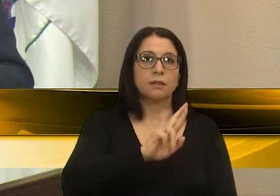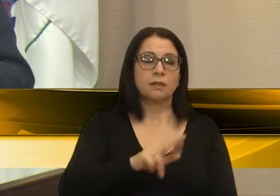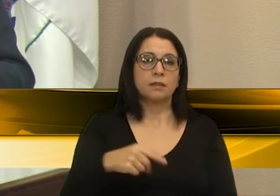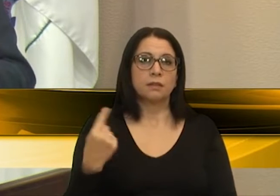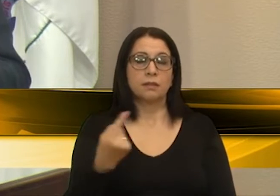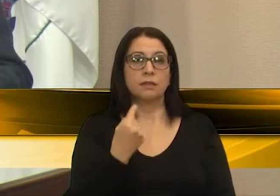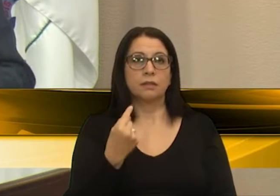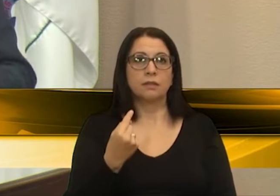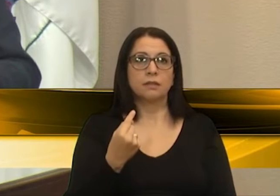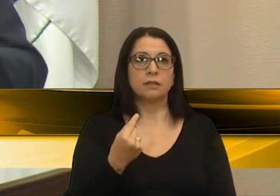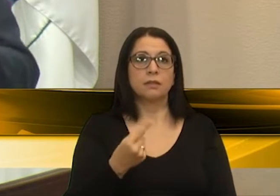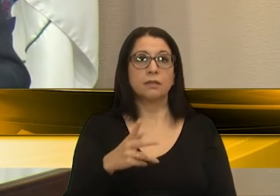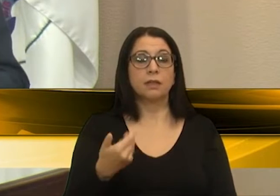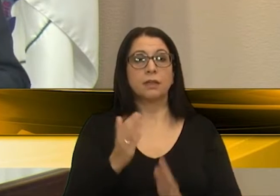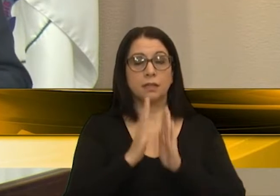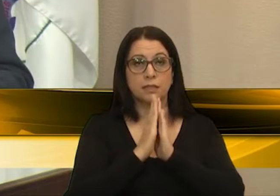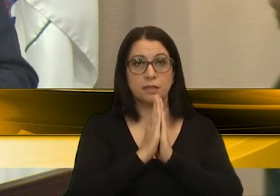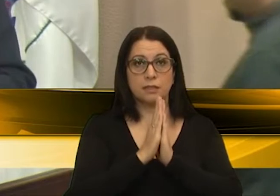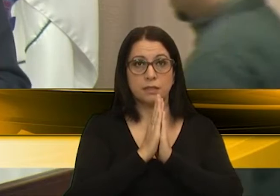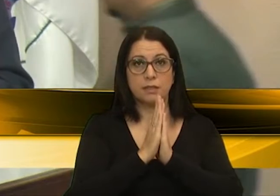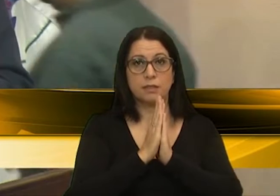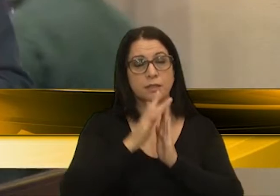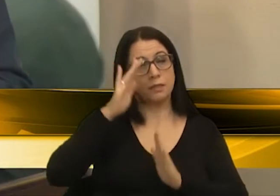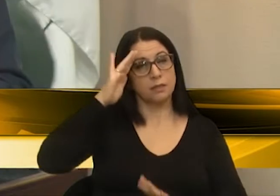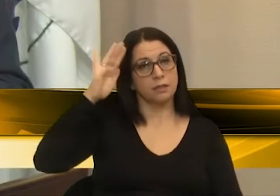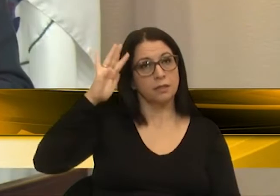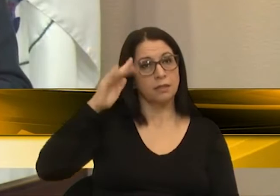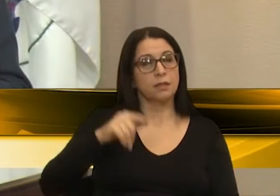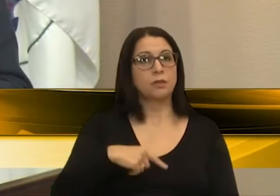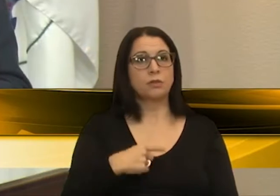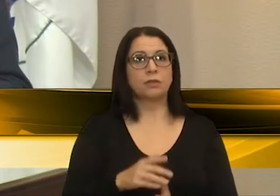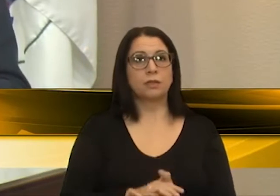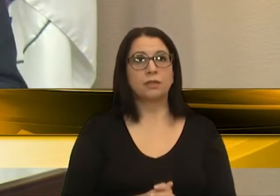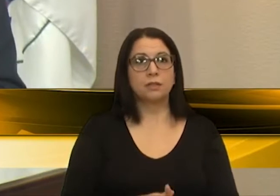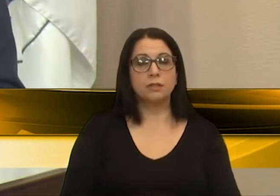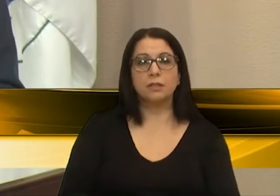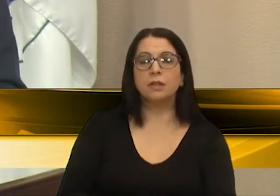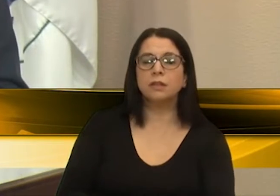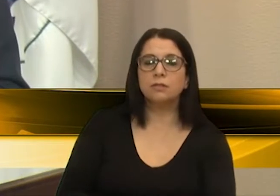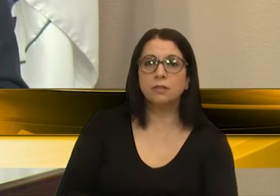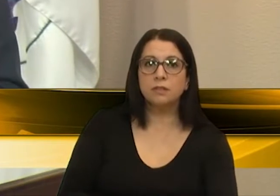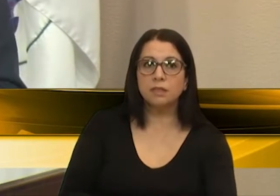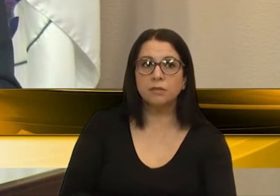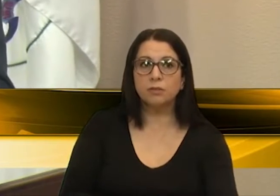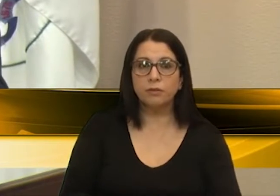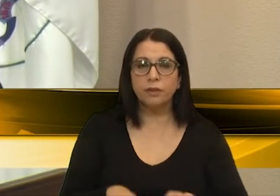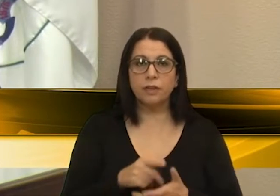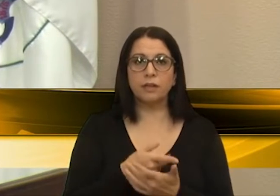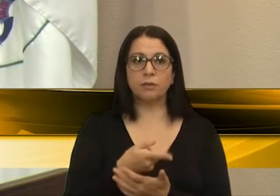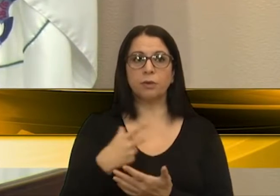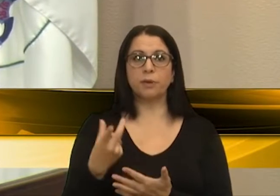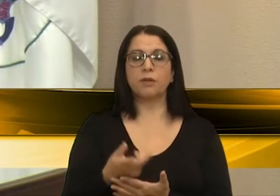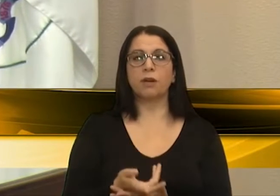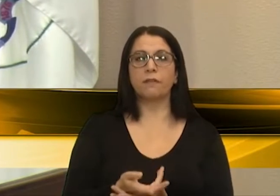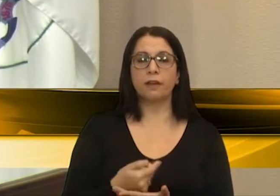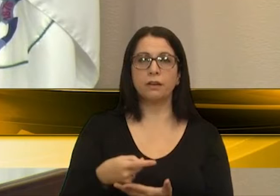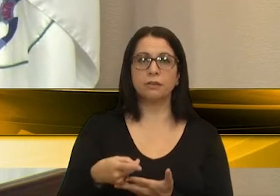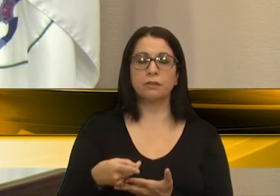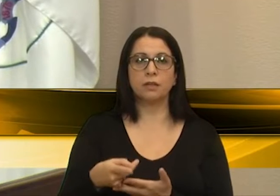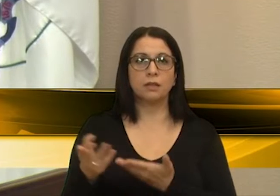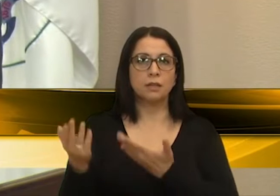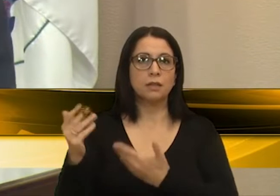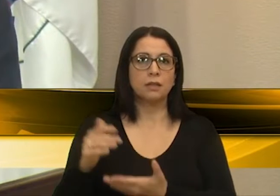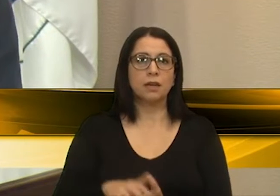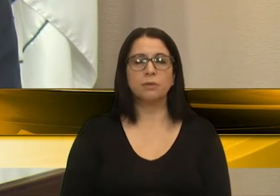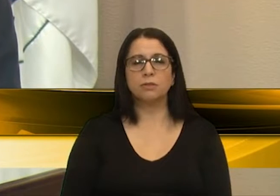querem rezar, oferecer uma reflexão, mas também eles querem refletir. É por isso que a Via Sacra da Juventude ela não